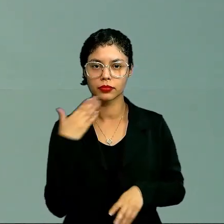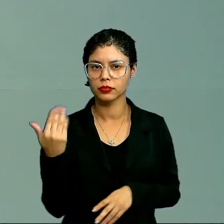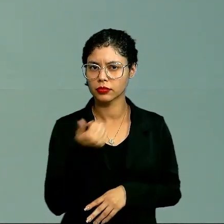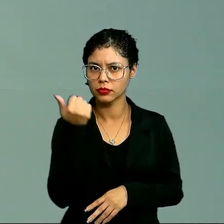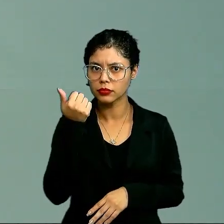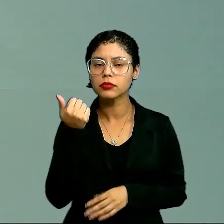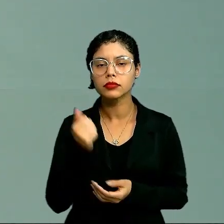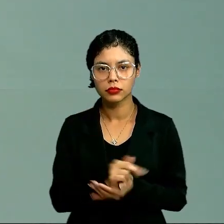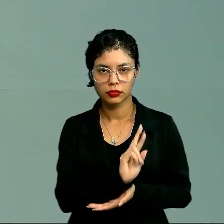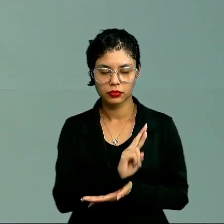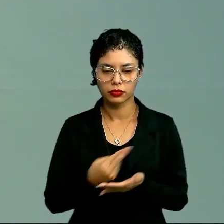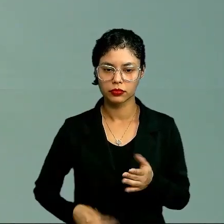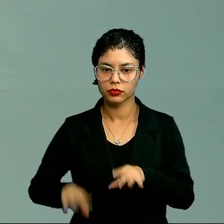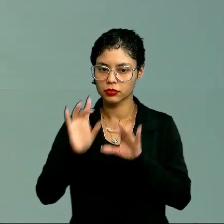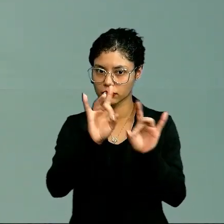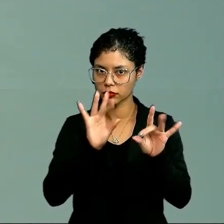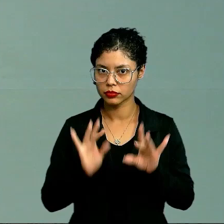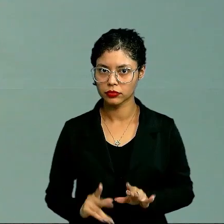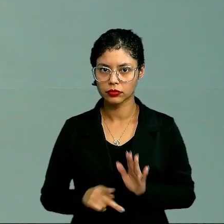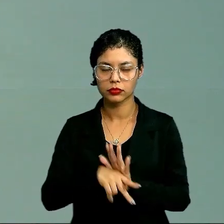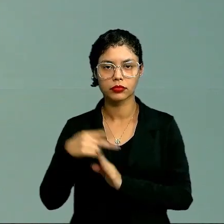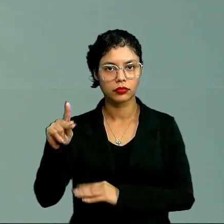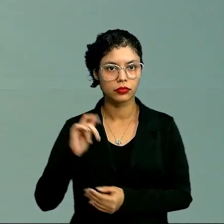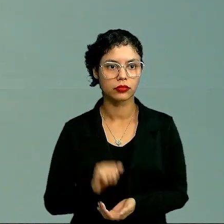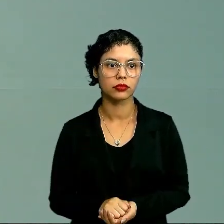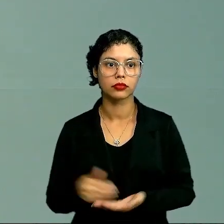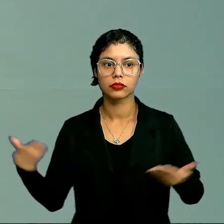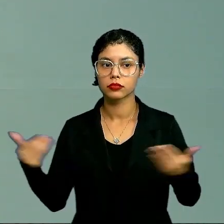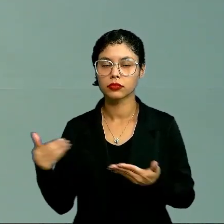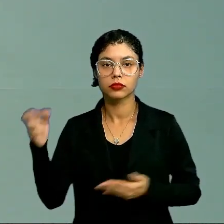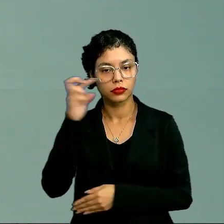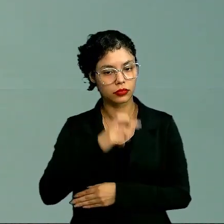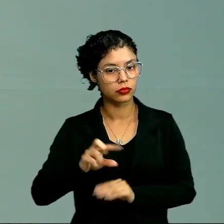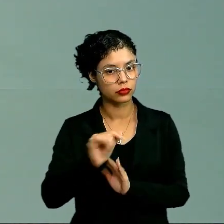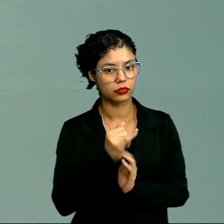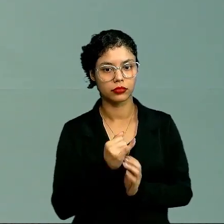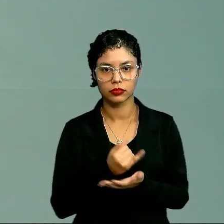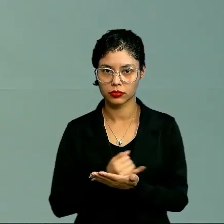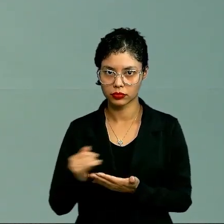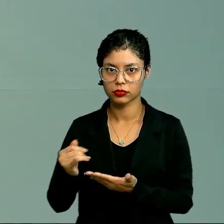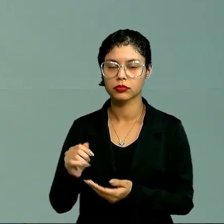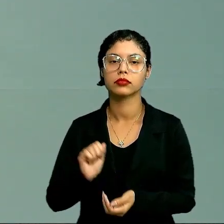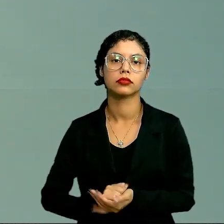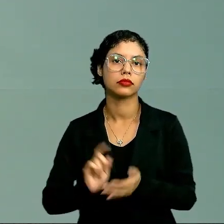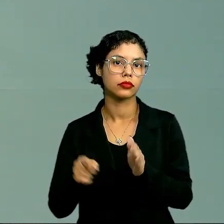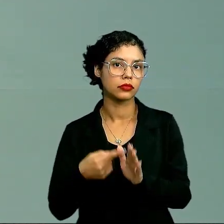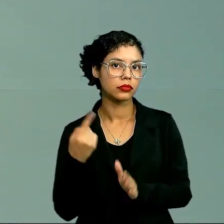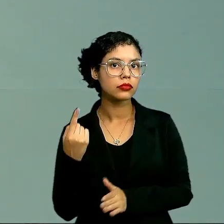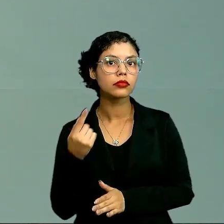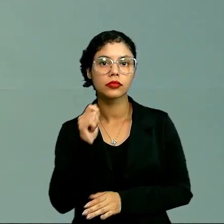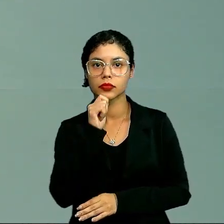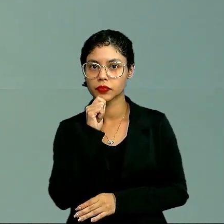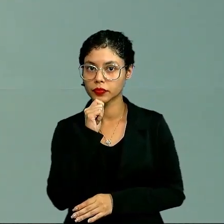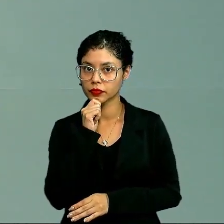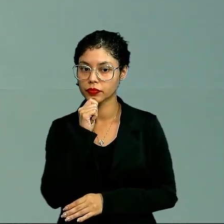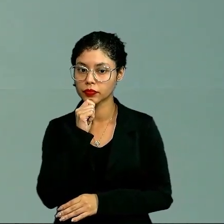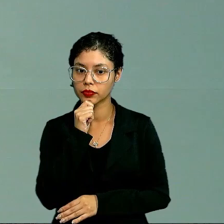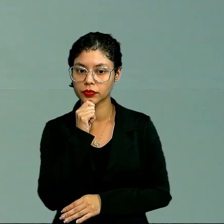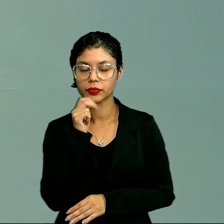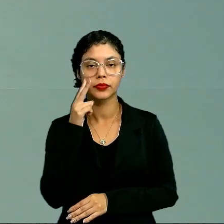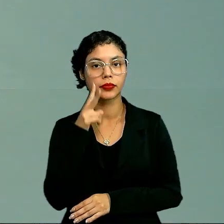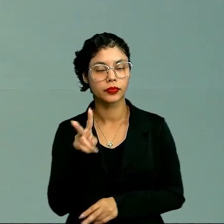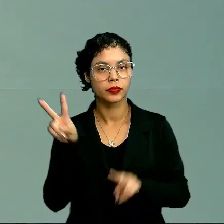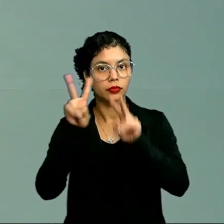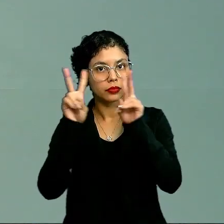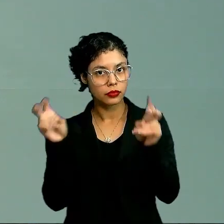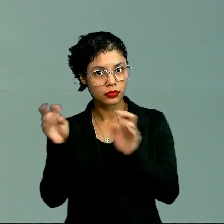de vocês. Na nossa aula de hoje, eu trouxe uma análise de uma introdução e, primeiramente, nós iremos fazer uma análise do